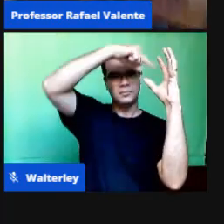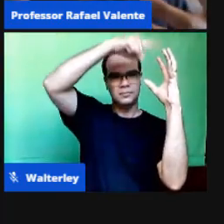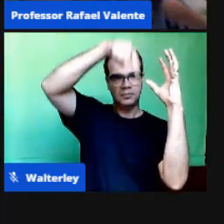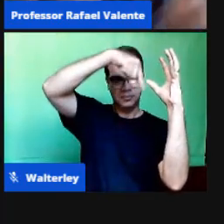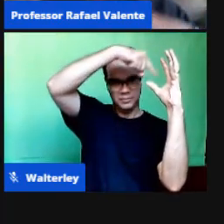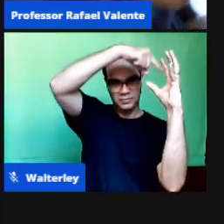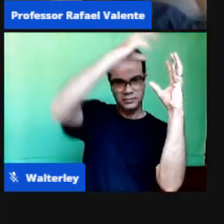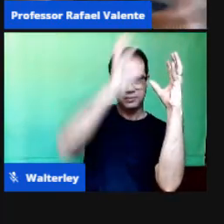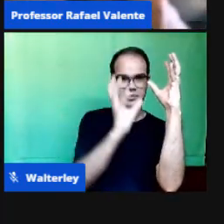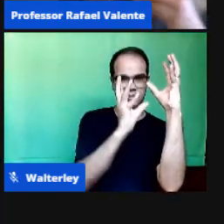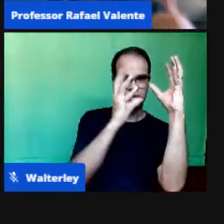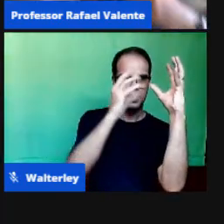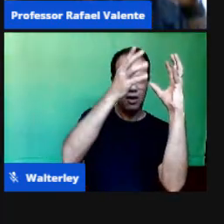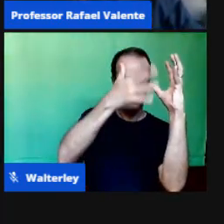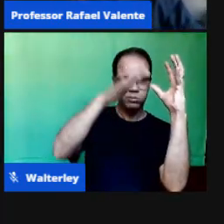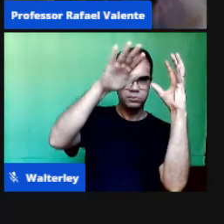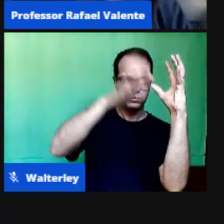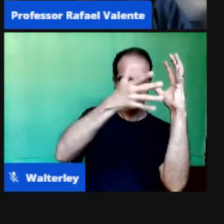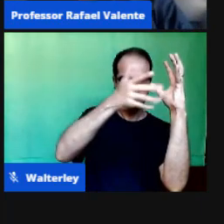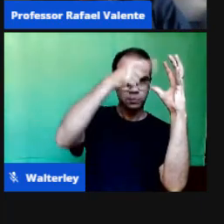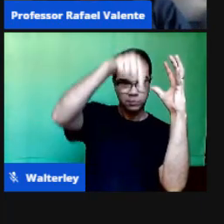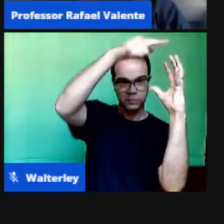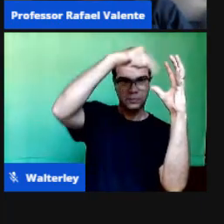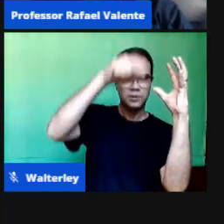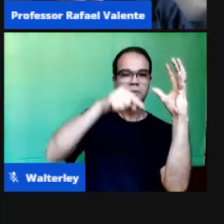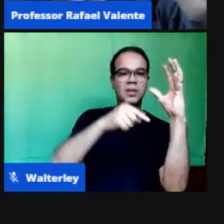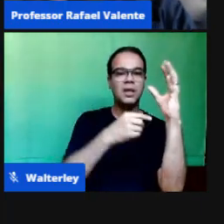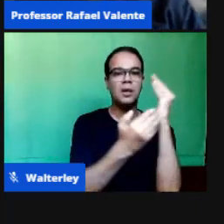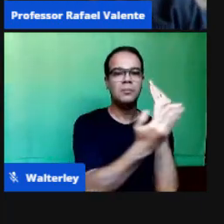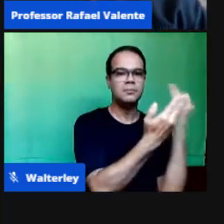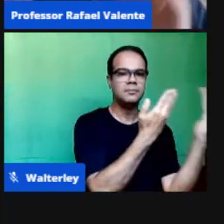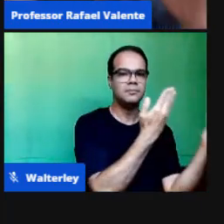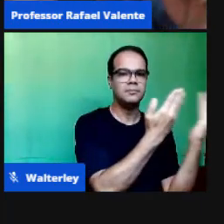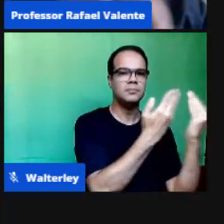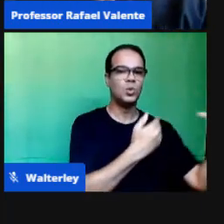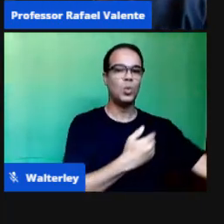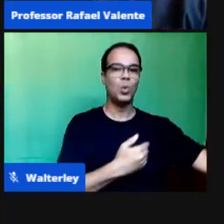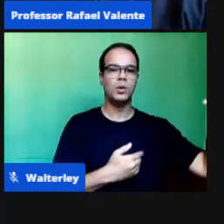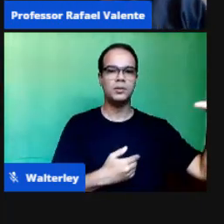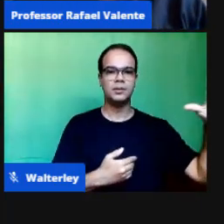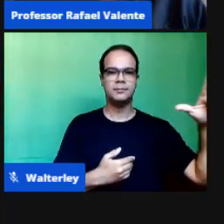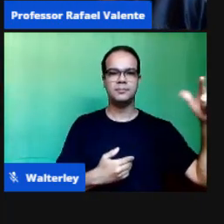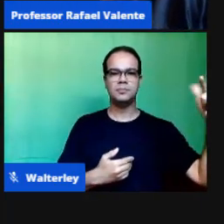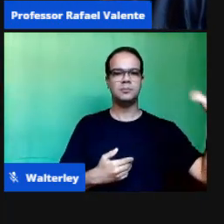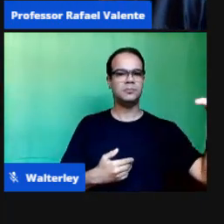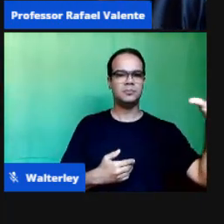vida social, as minhas relações interpessoais, tá? Mais um.